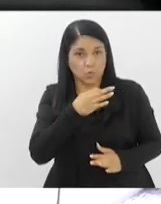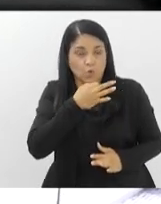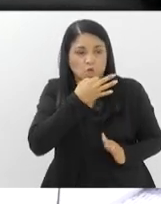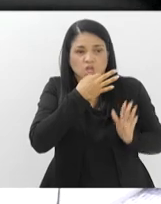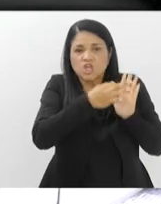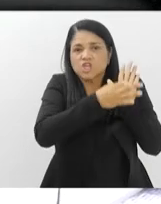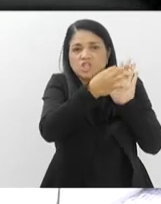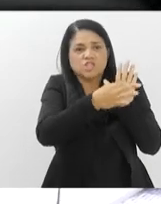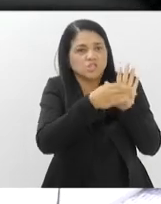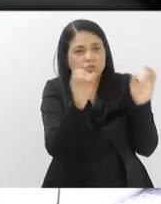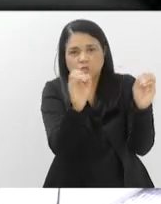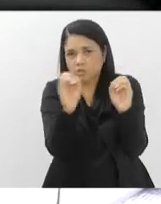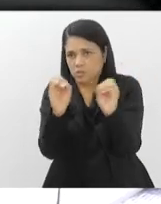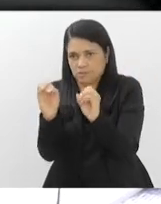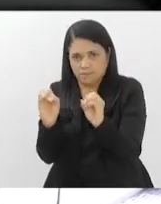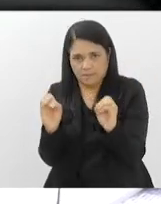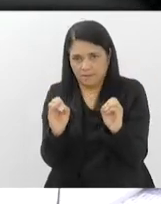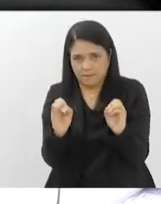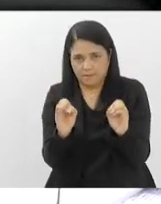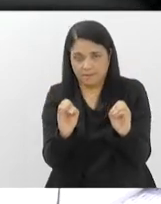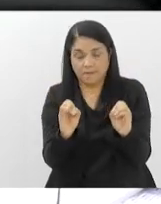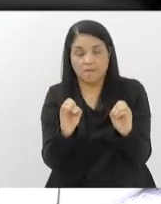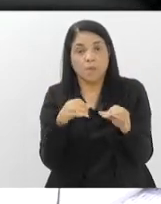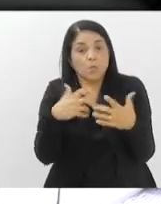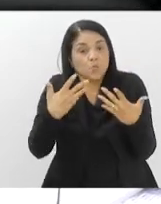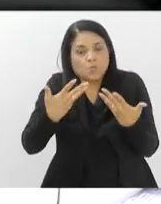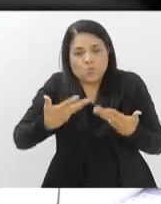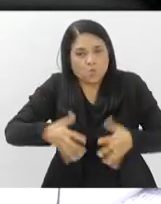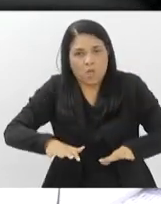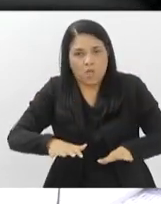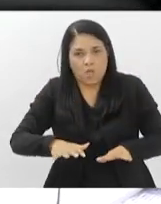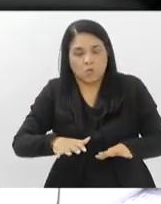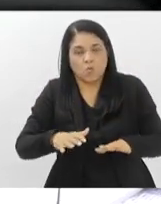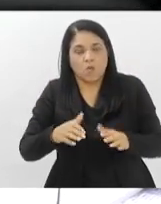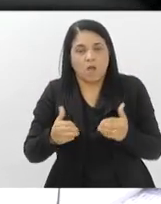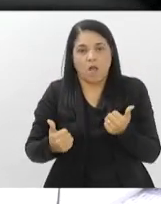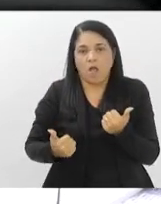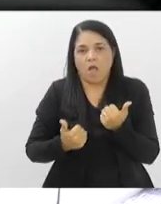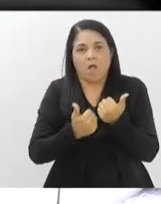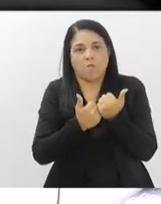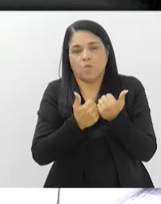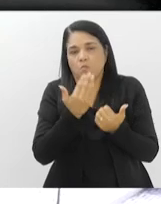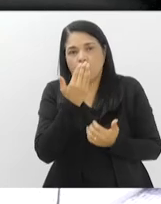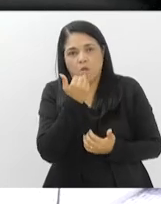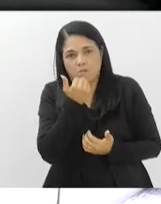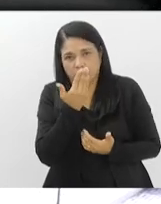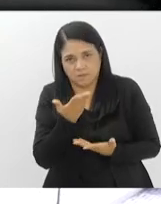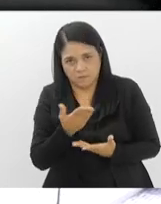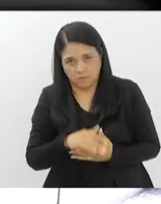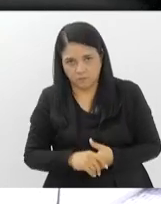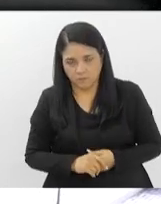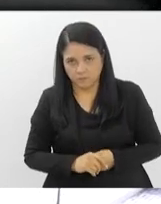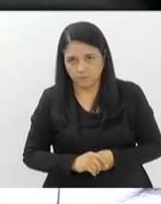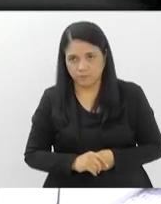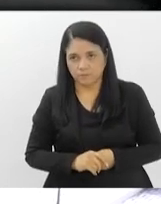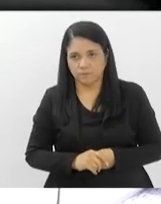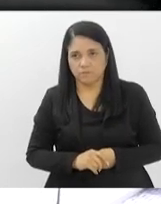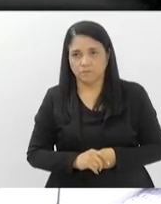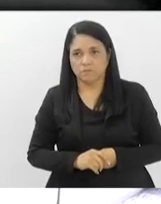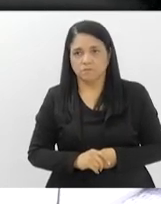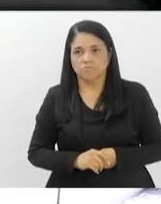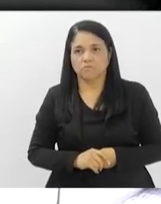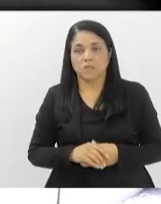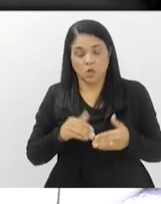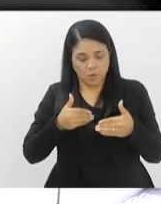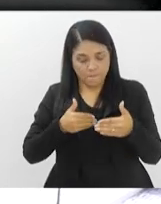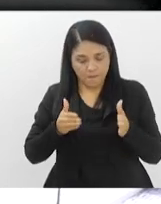ninguém, eu não quero auxílio alimentação. Como de